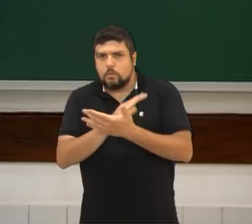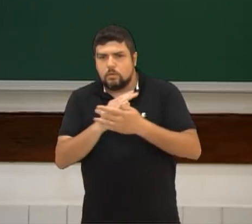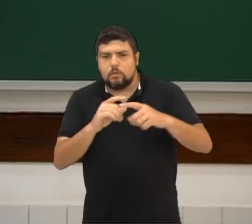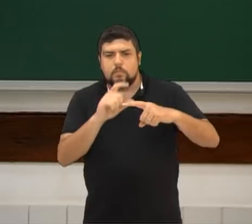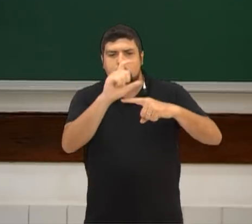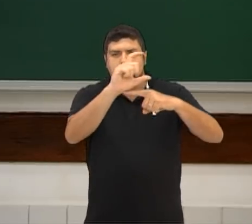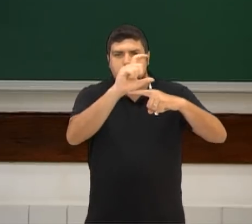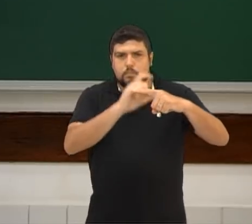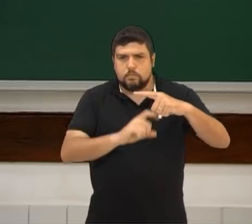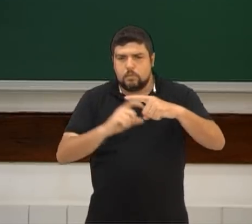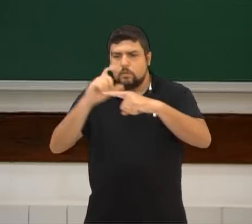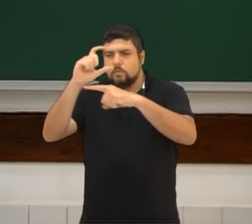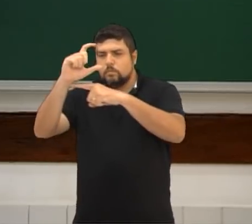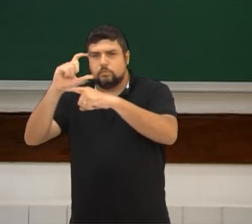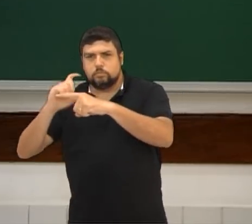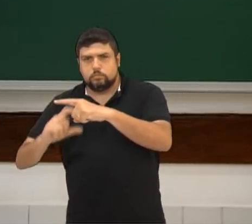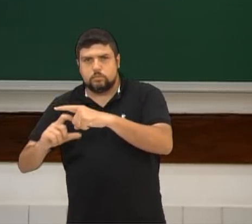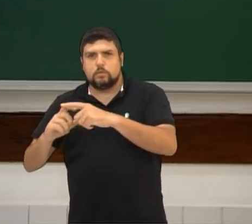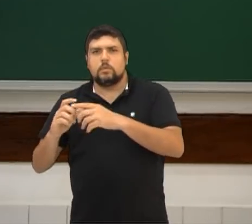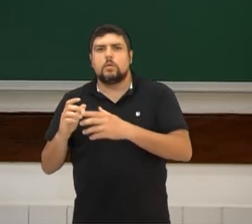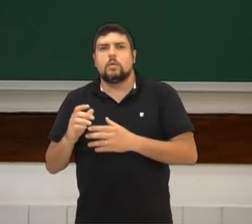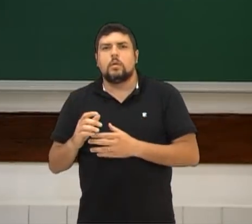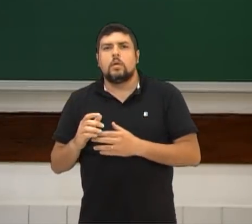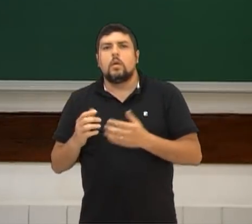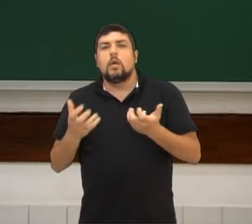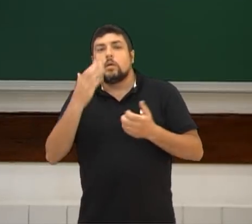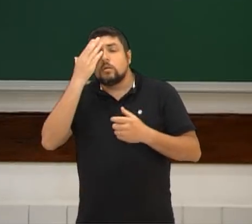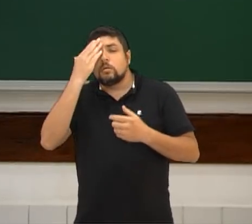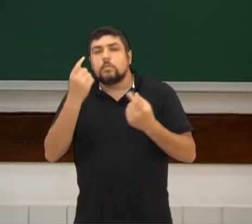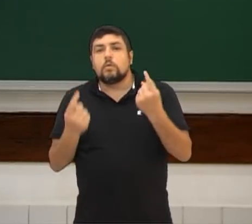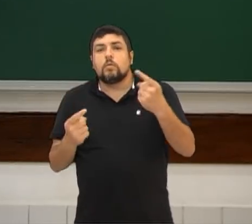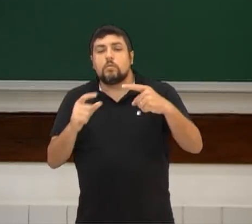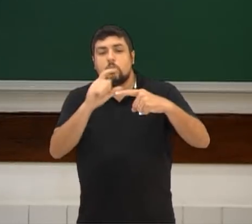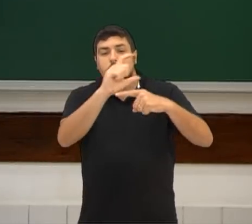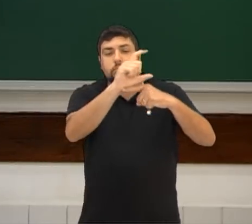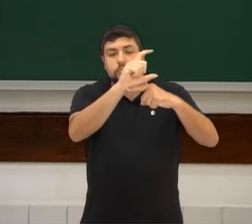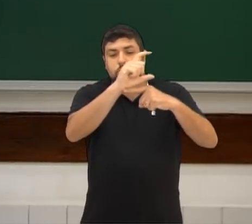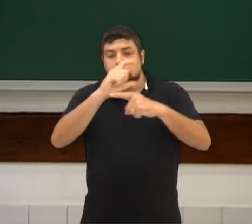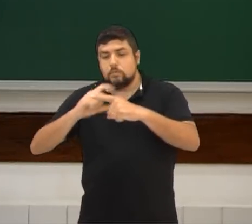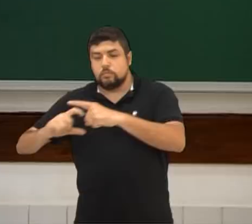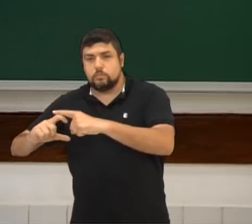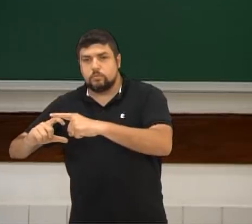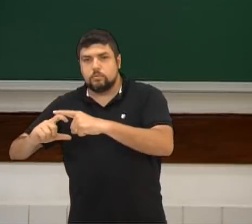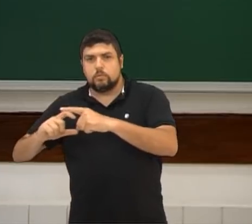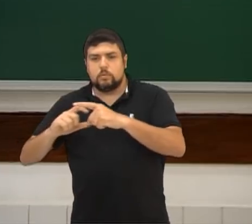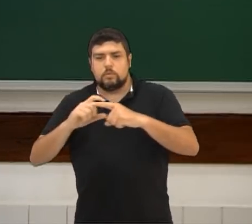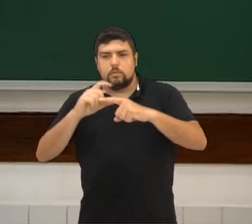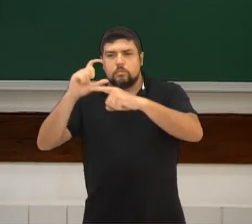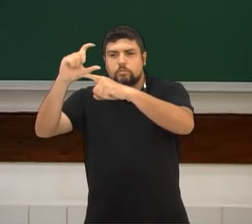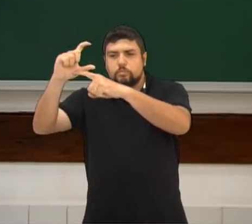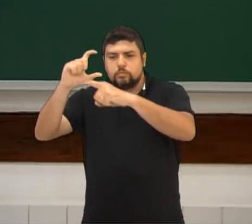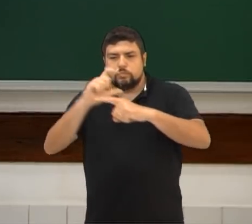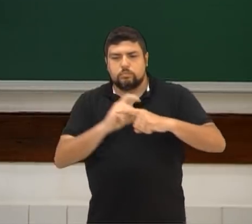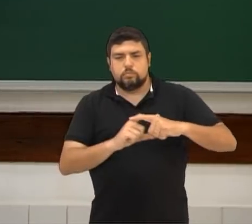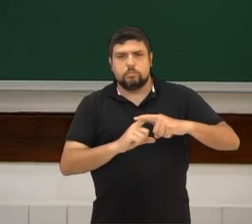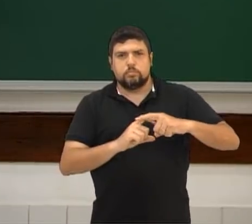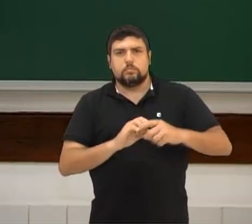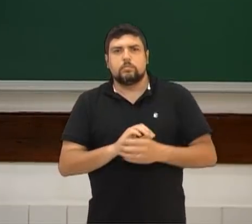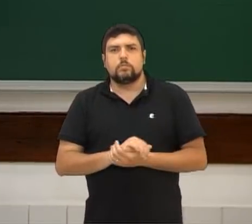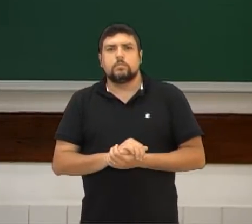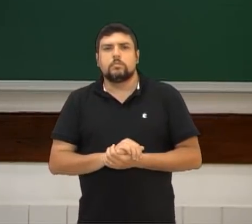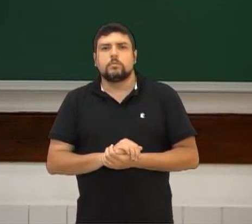e identifique os extremos e os meios. E na letra B, é possível